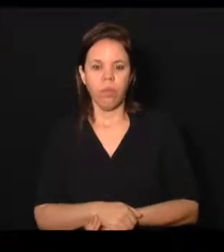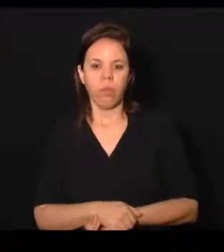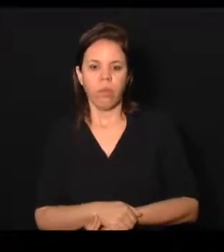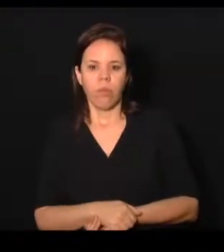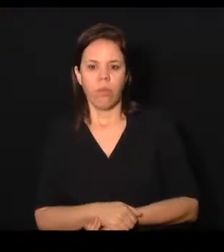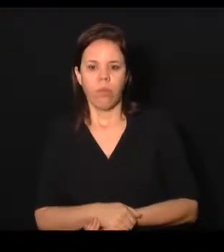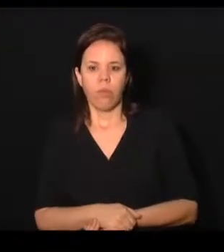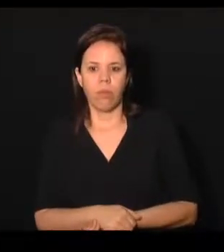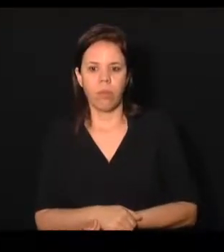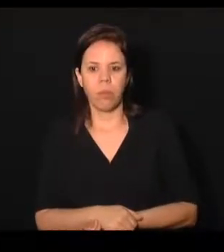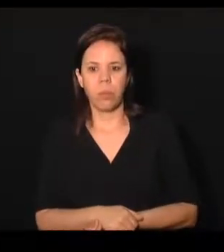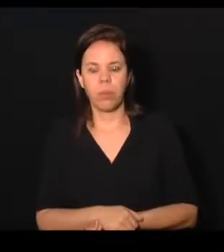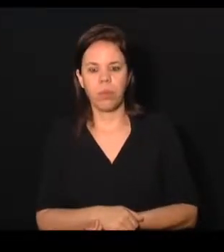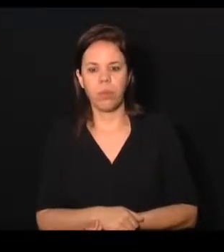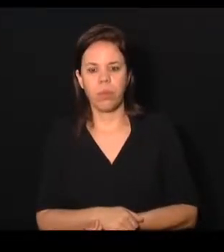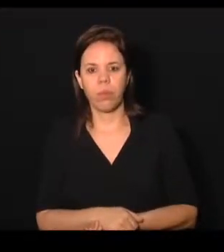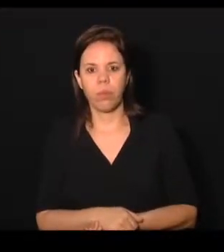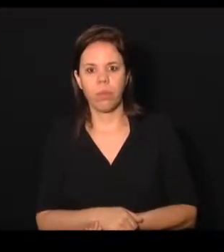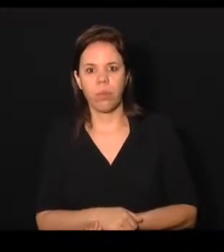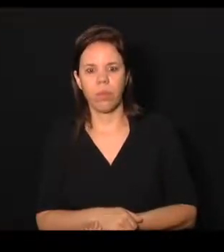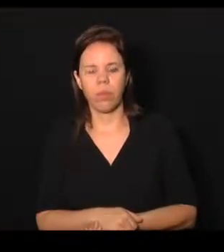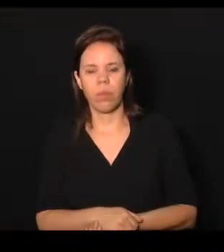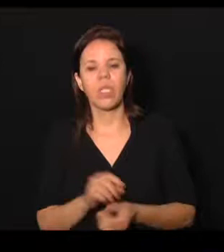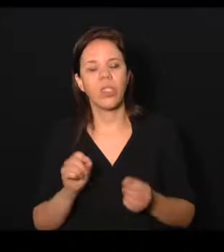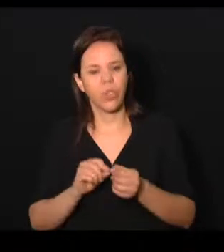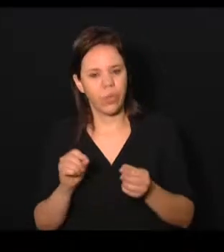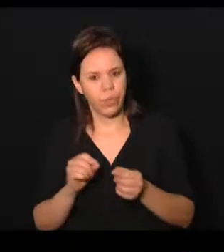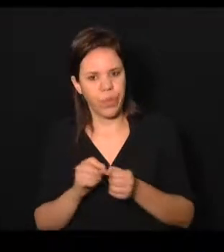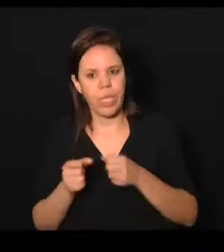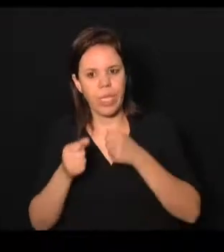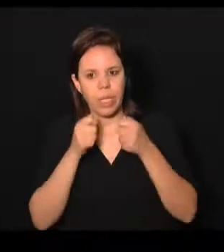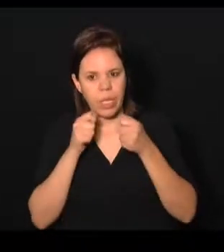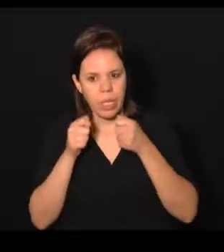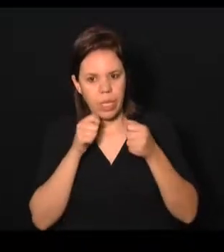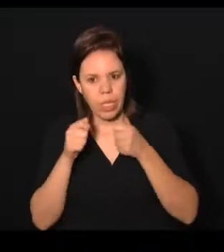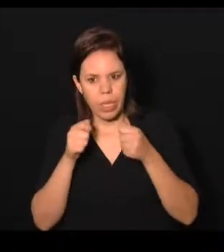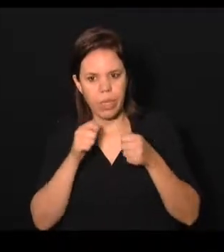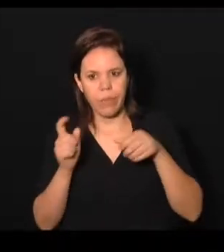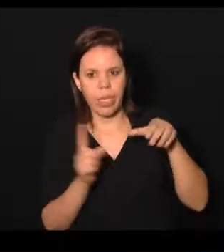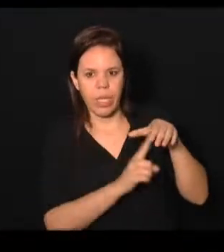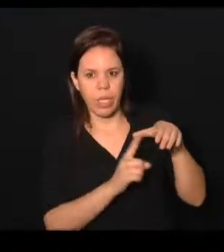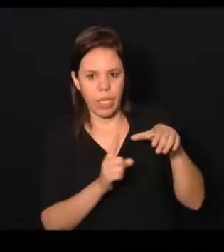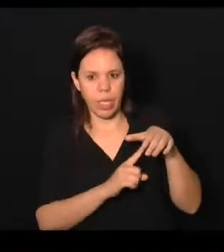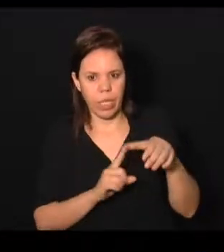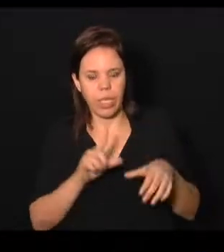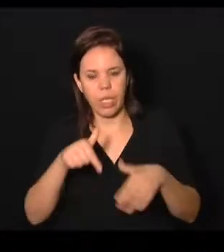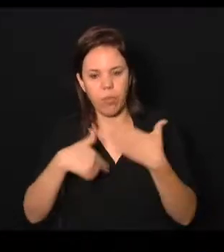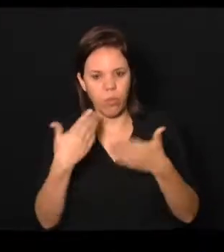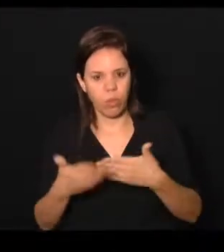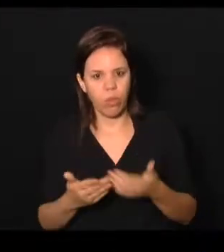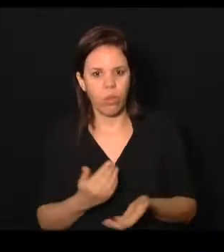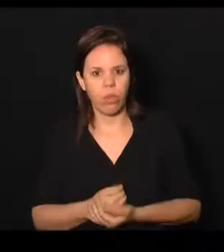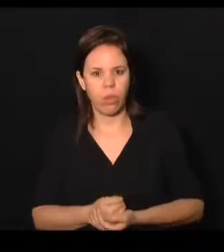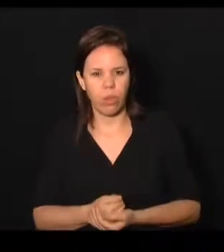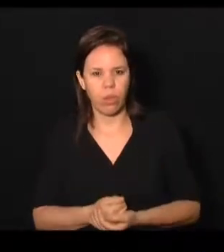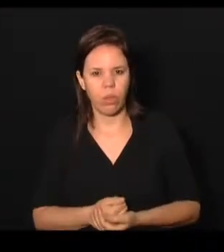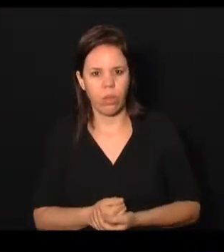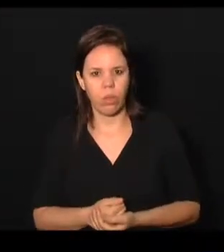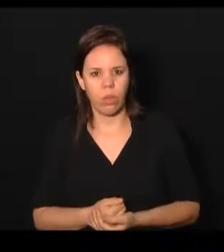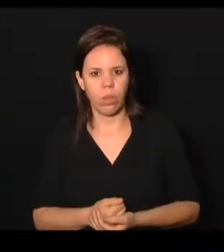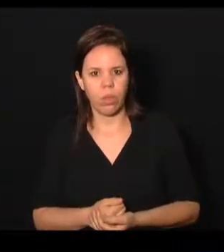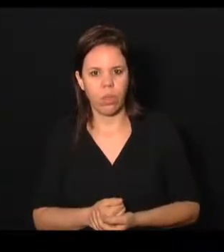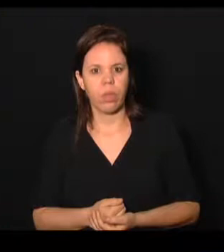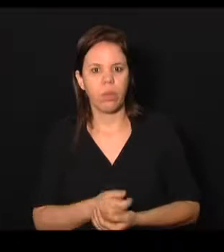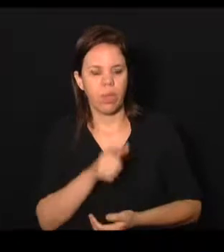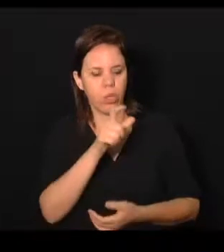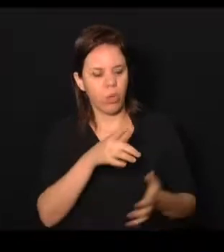então, em relação à triagem, como eu estava dizendo, a gente faz a entrevista clínica e depois disso, então, é que o doador